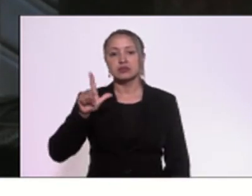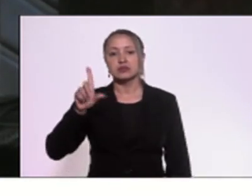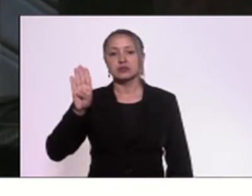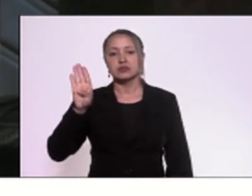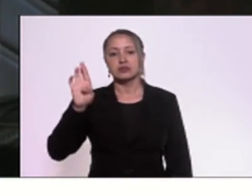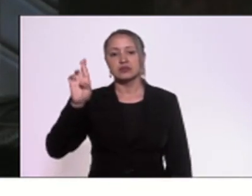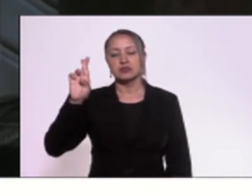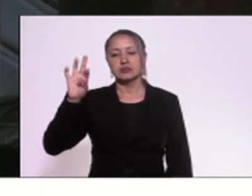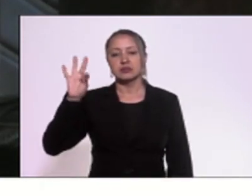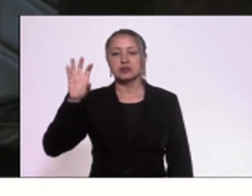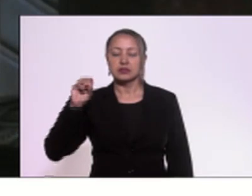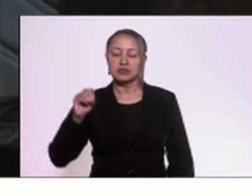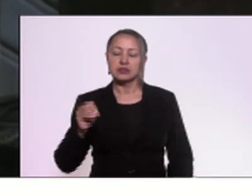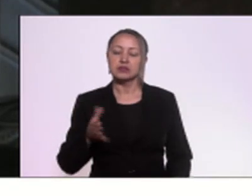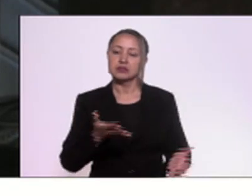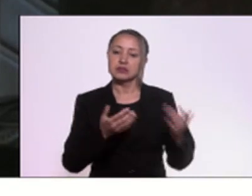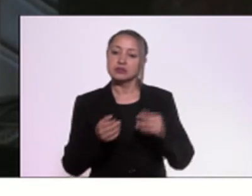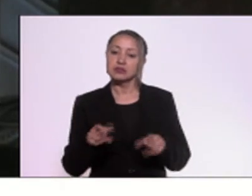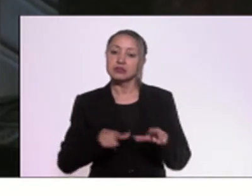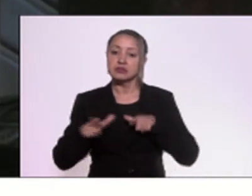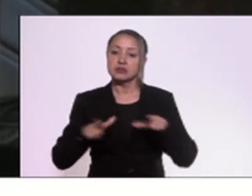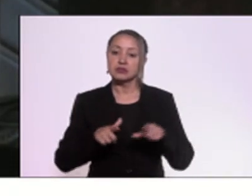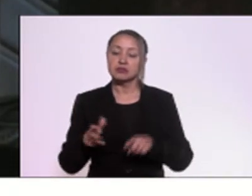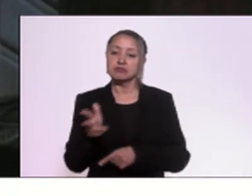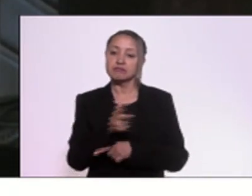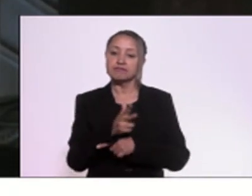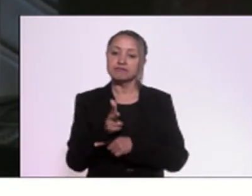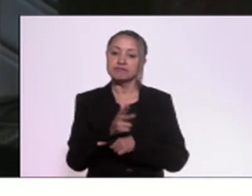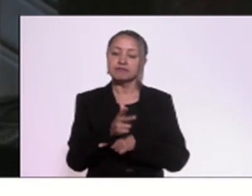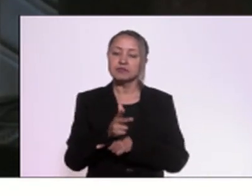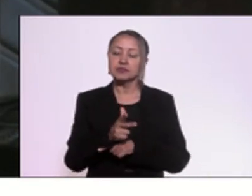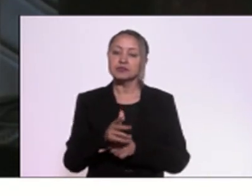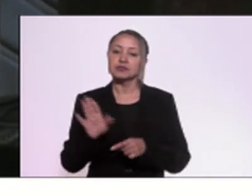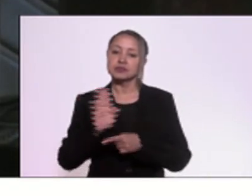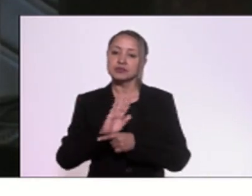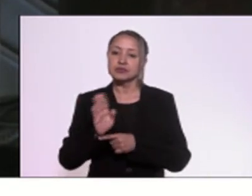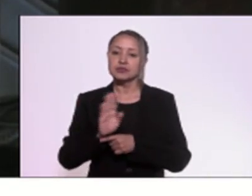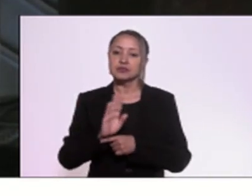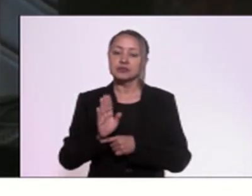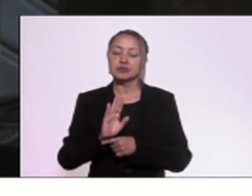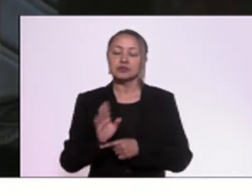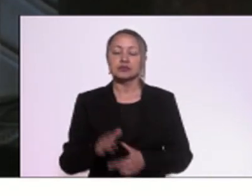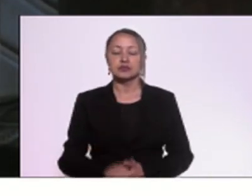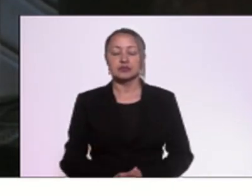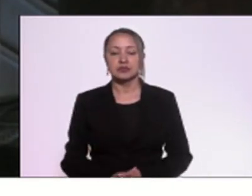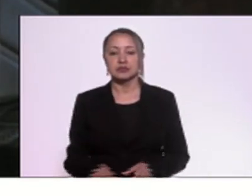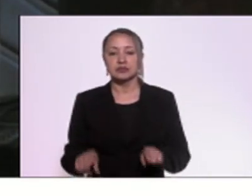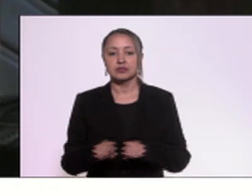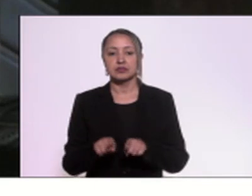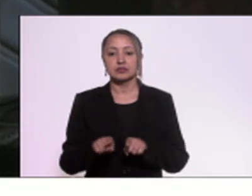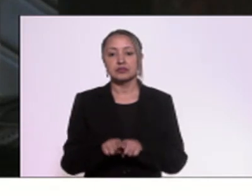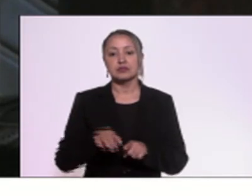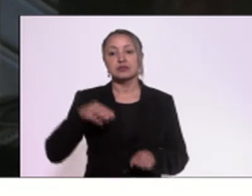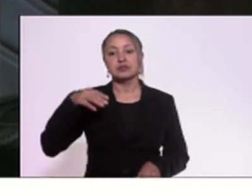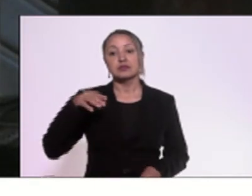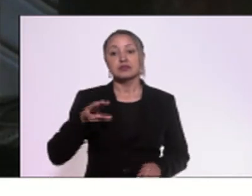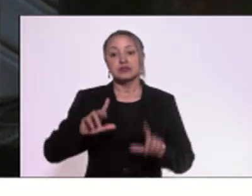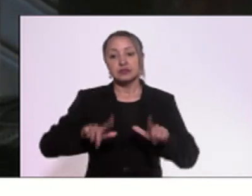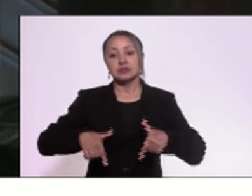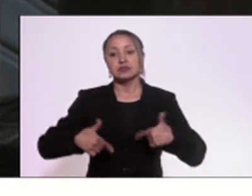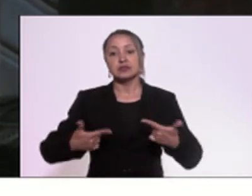tem que fazer hoje, a esse companheiro, filho brasileiro que não foge à luta, é continuar lutando,